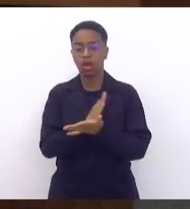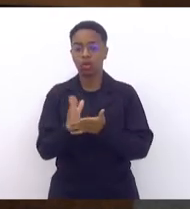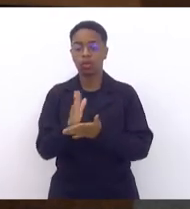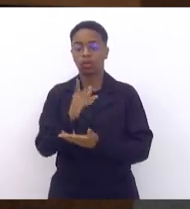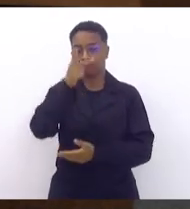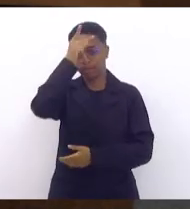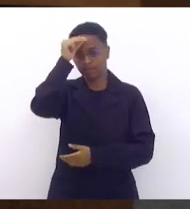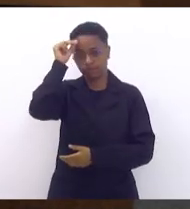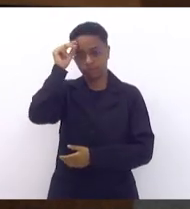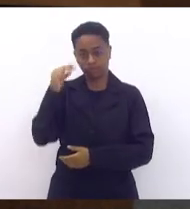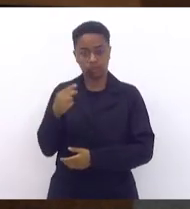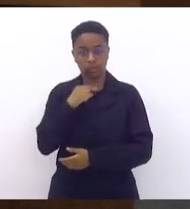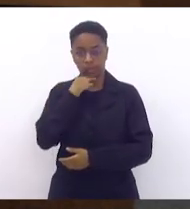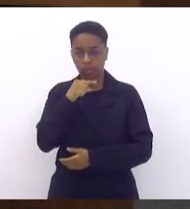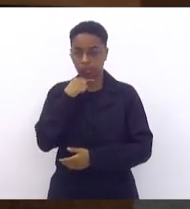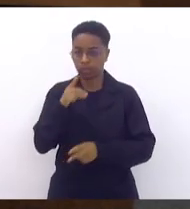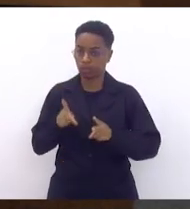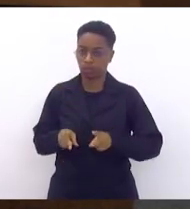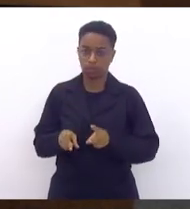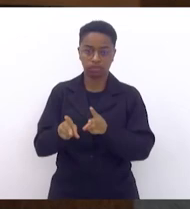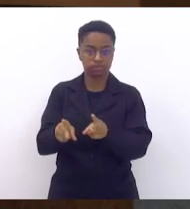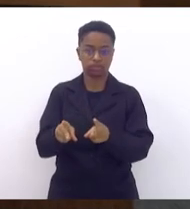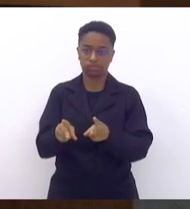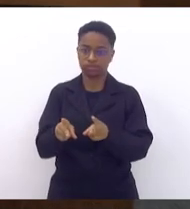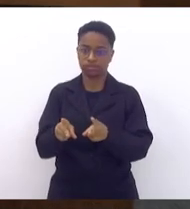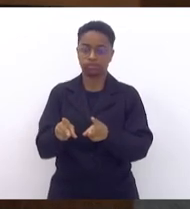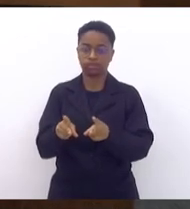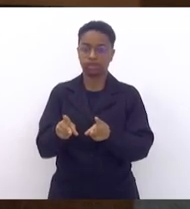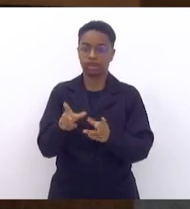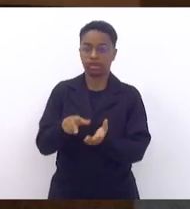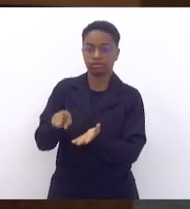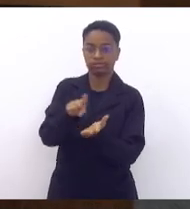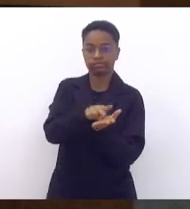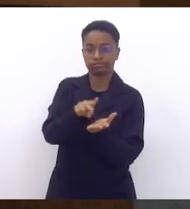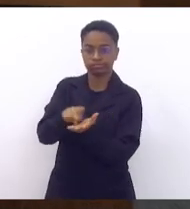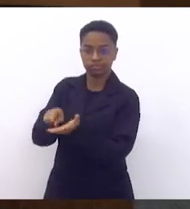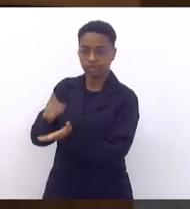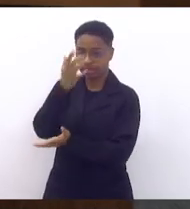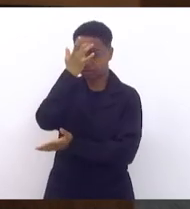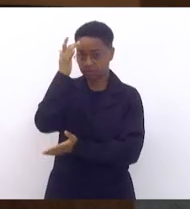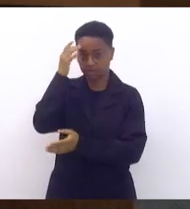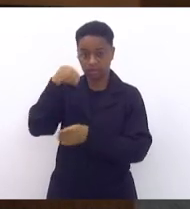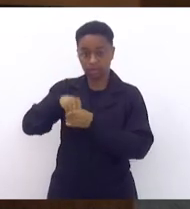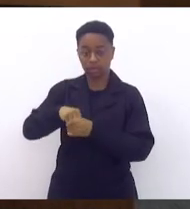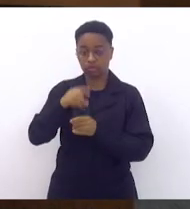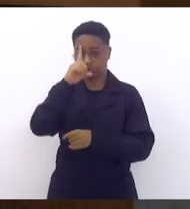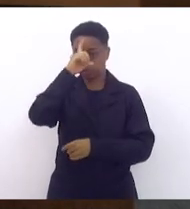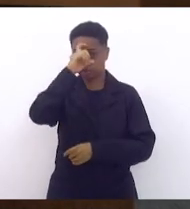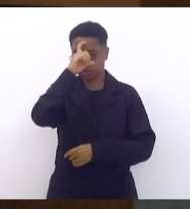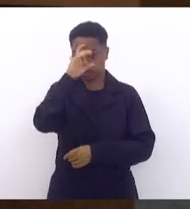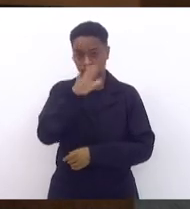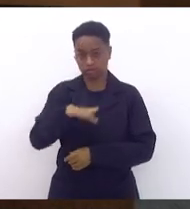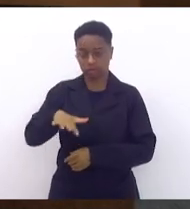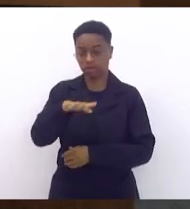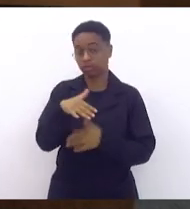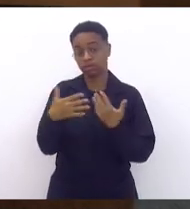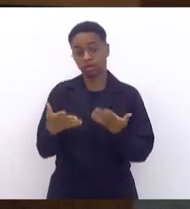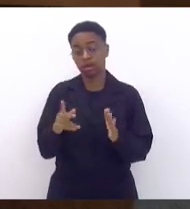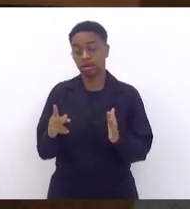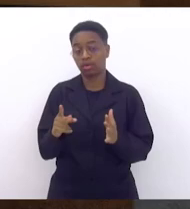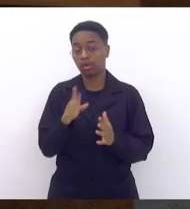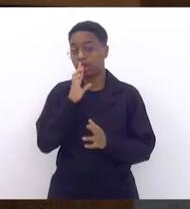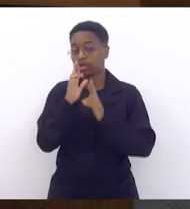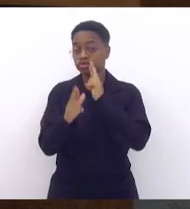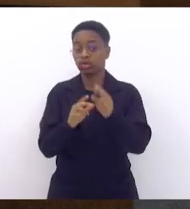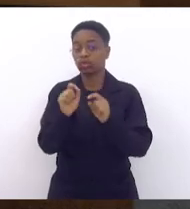não estão conseguindo manter os leitos de saúde mental nos hospitais gerais. O resultado disso